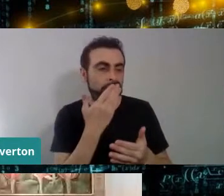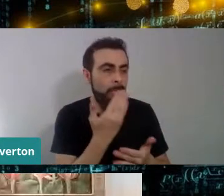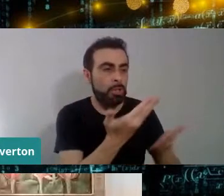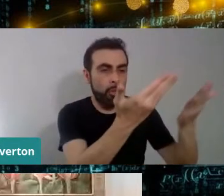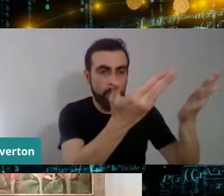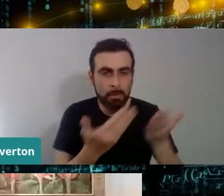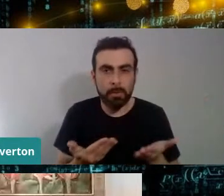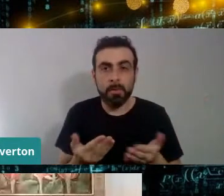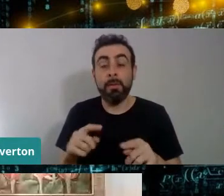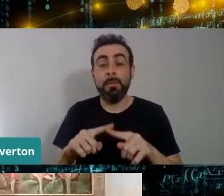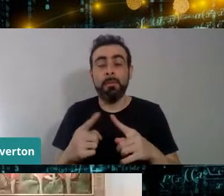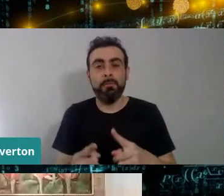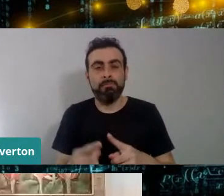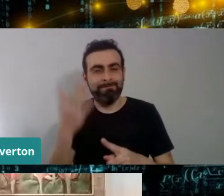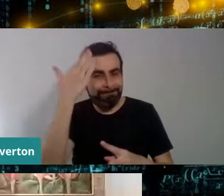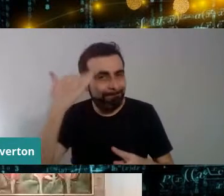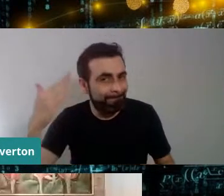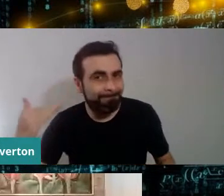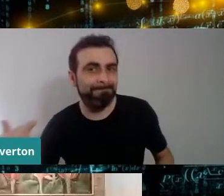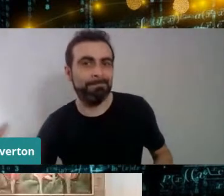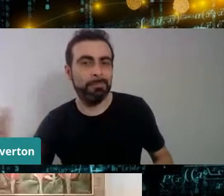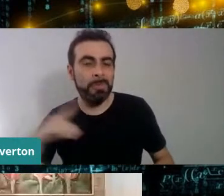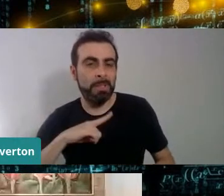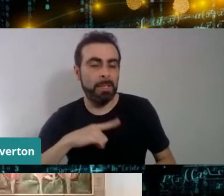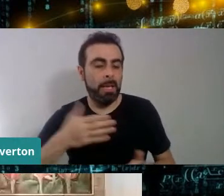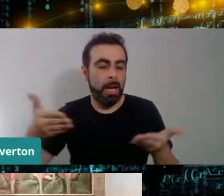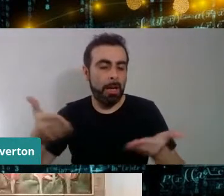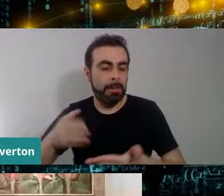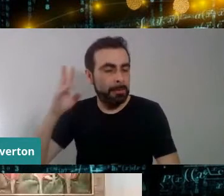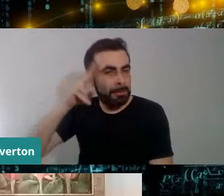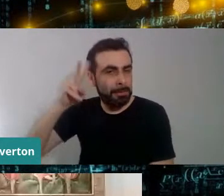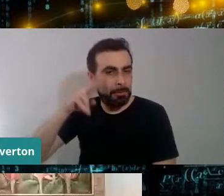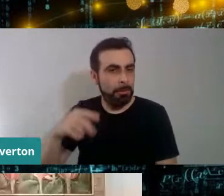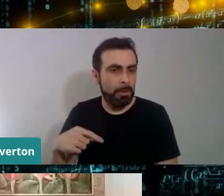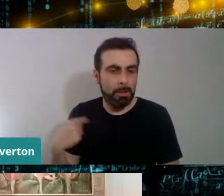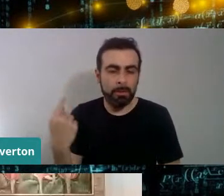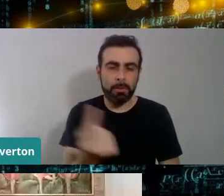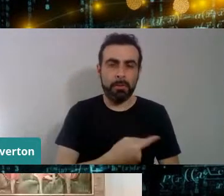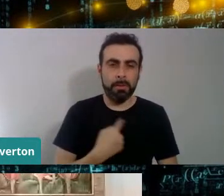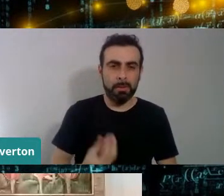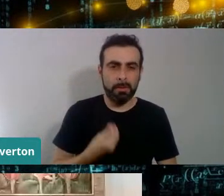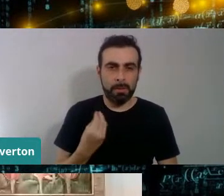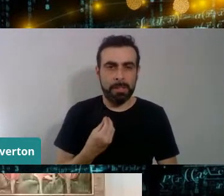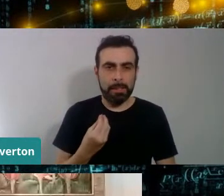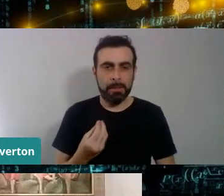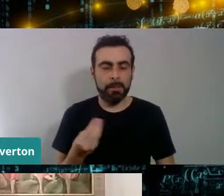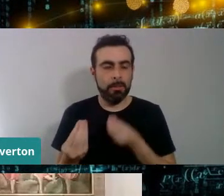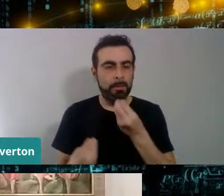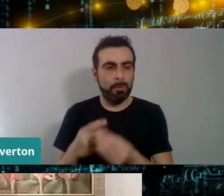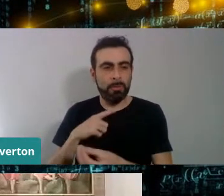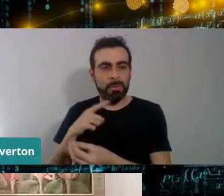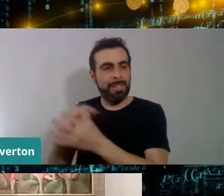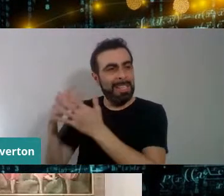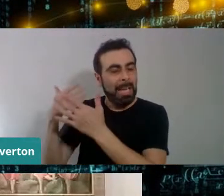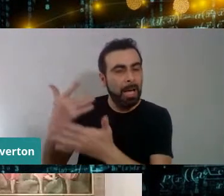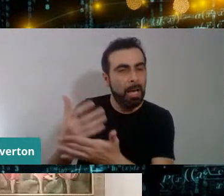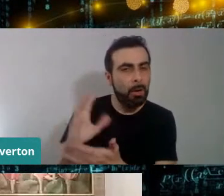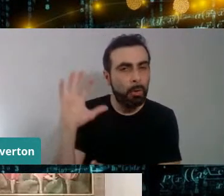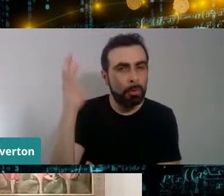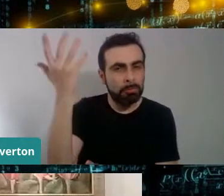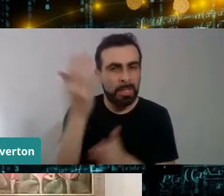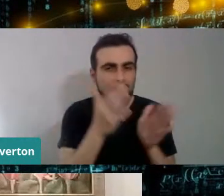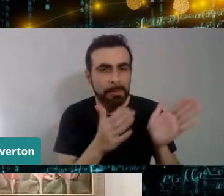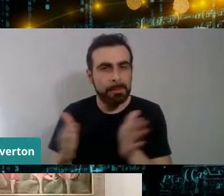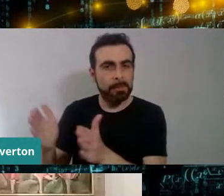muito grande mesmo, porque a nossa história de vida, nós não a escrevemos a duas mãos, sozinho,